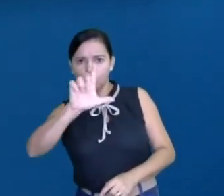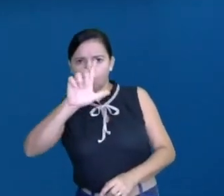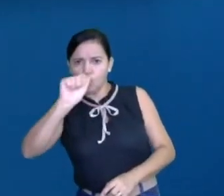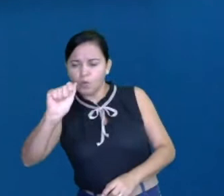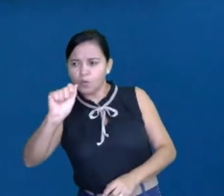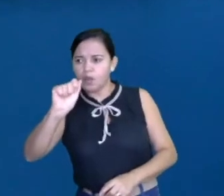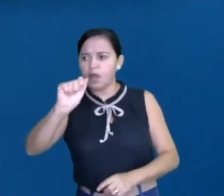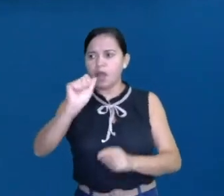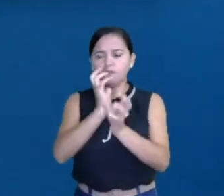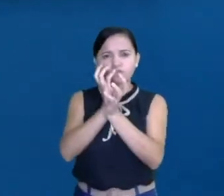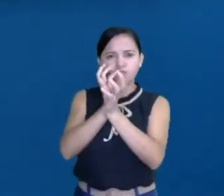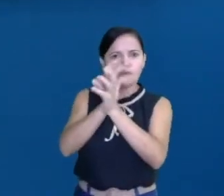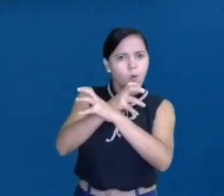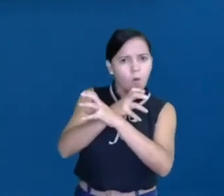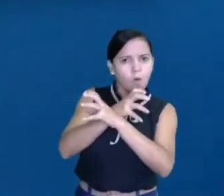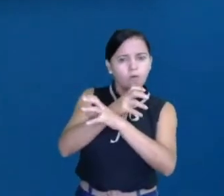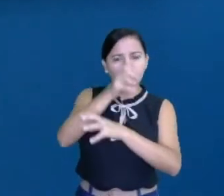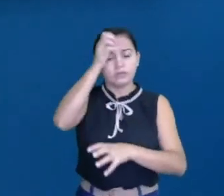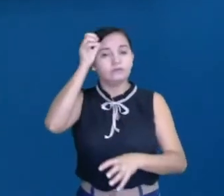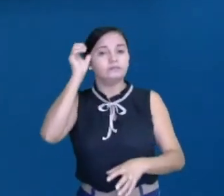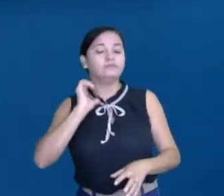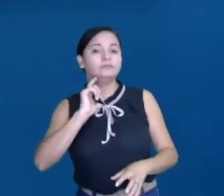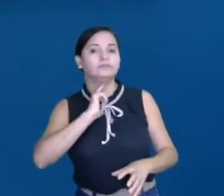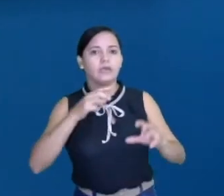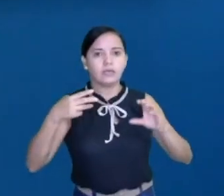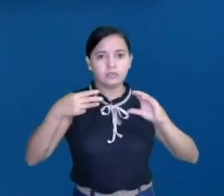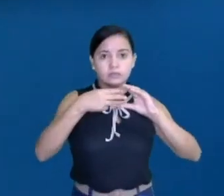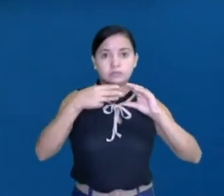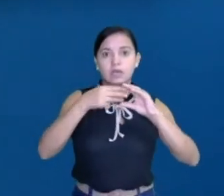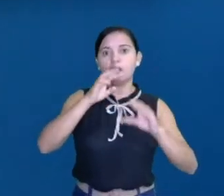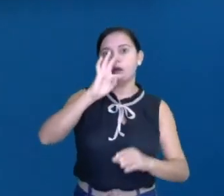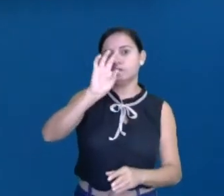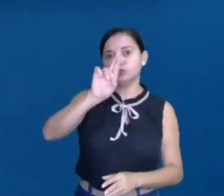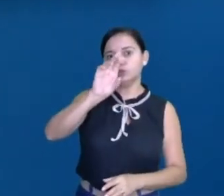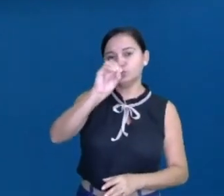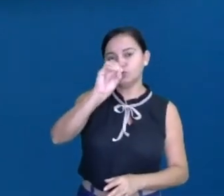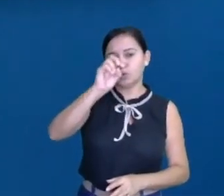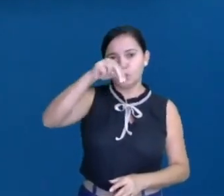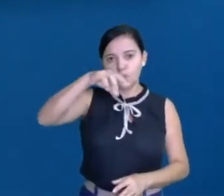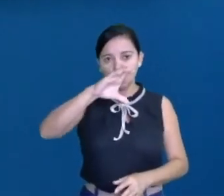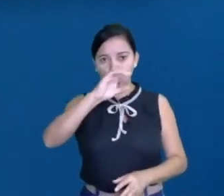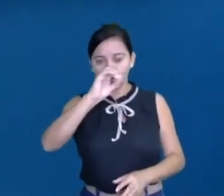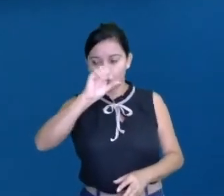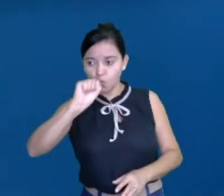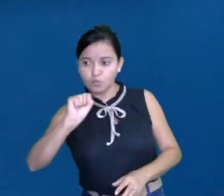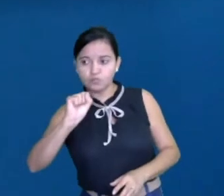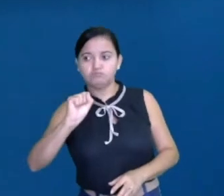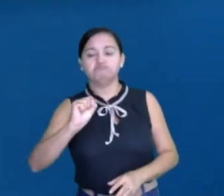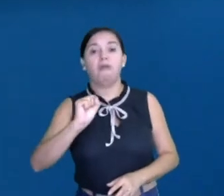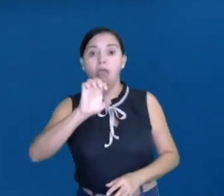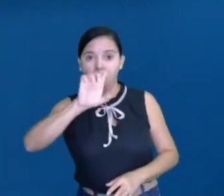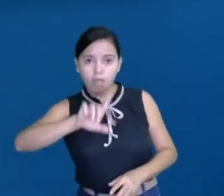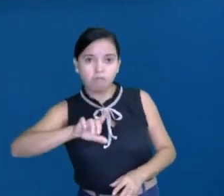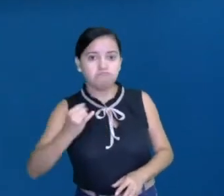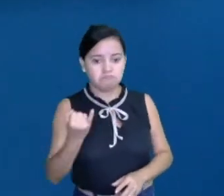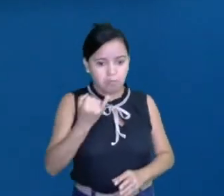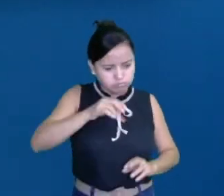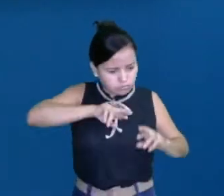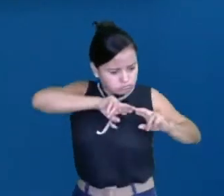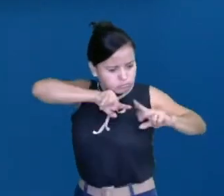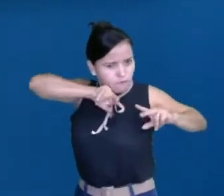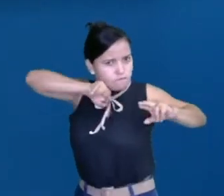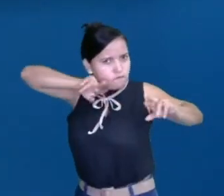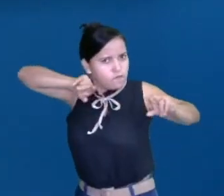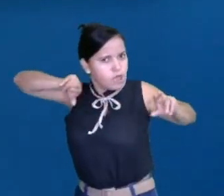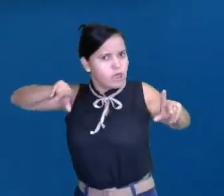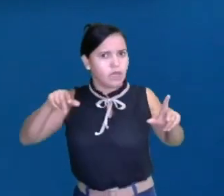ou totipotentes. As células tronco, como vimos em outras aulas. As células tronco, elas se diferenciam